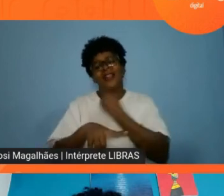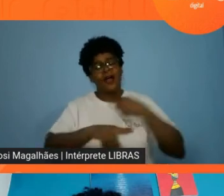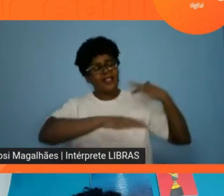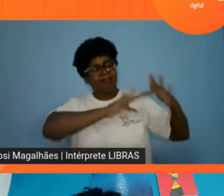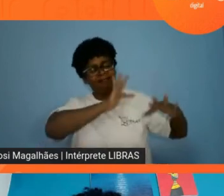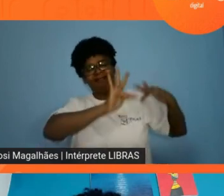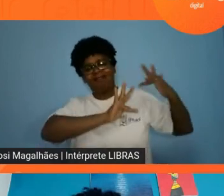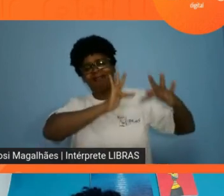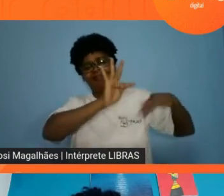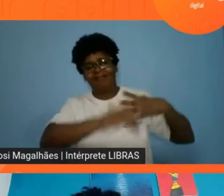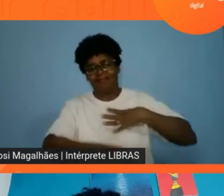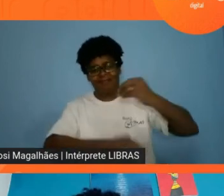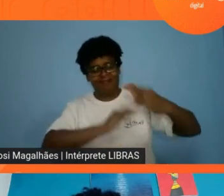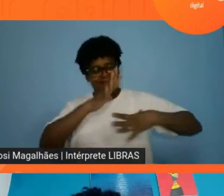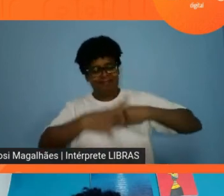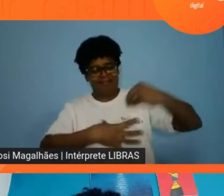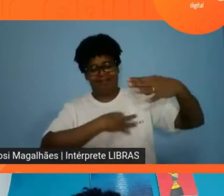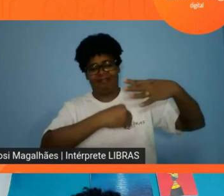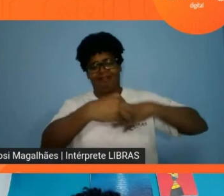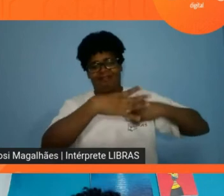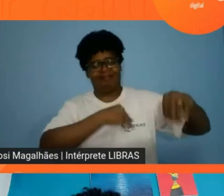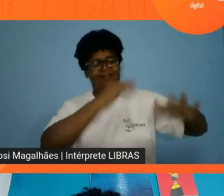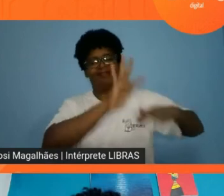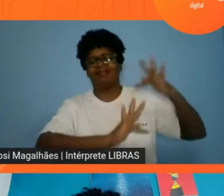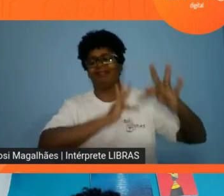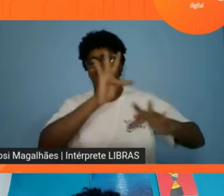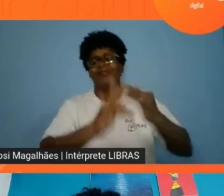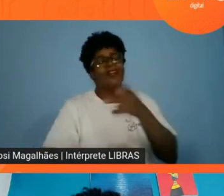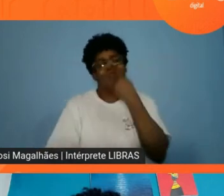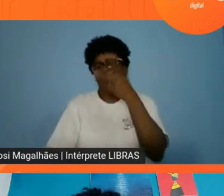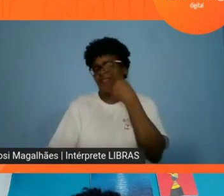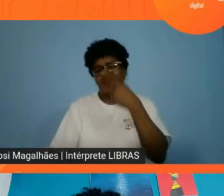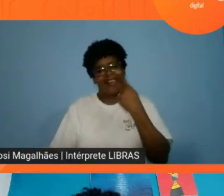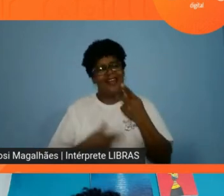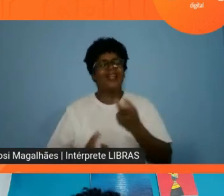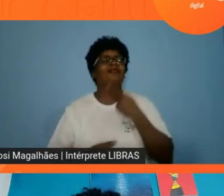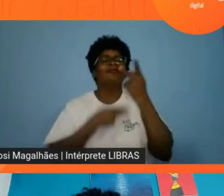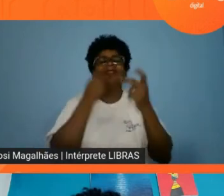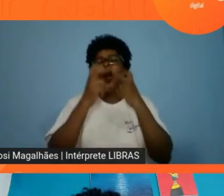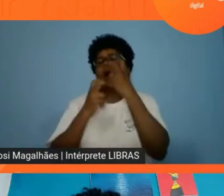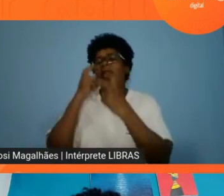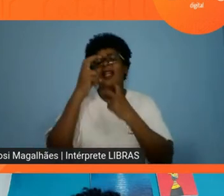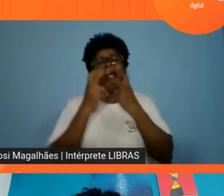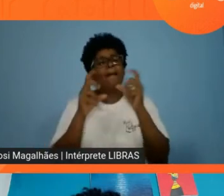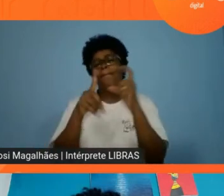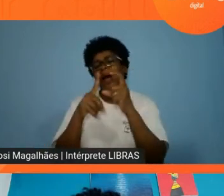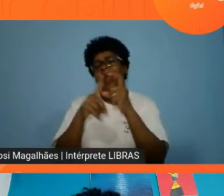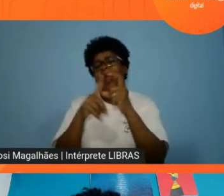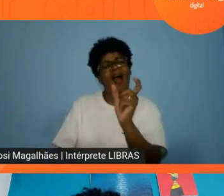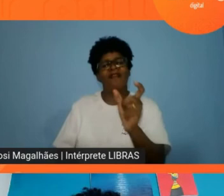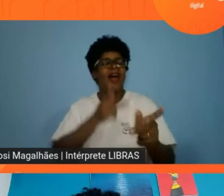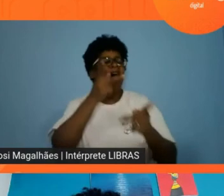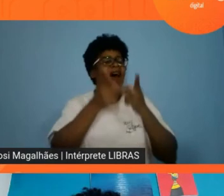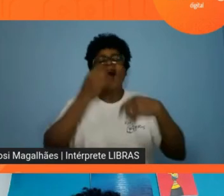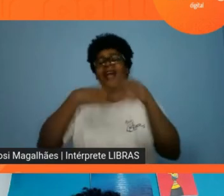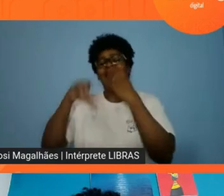forma, né, pela oralidade, pela palavra cantada. E é isso, assim, acho que eu lembro